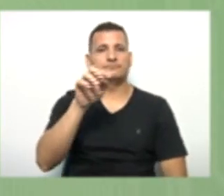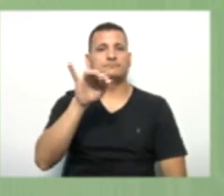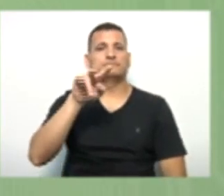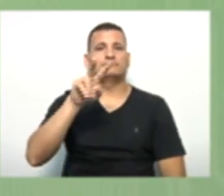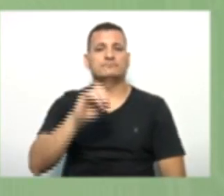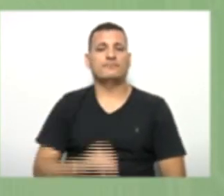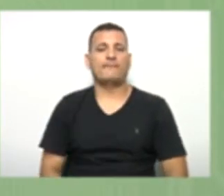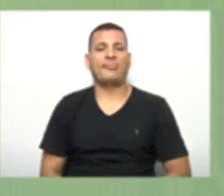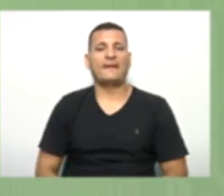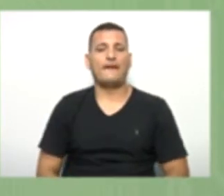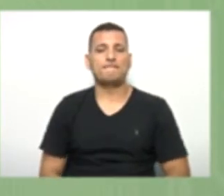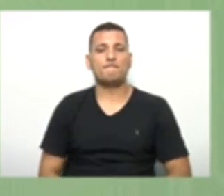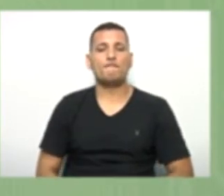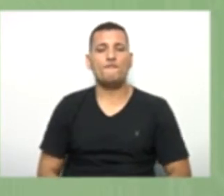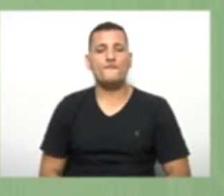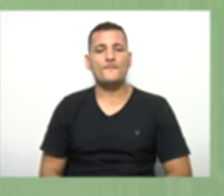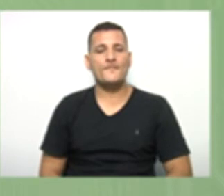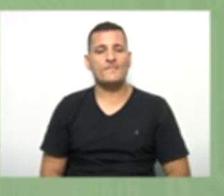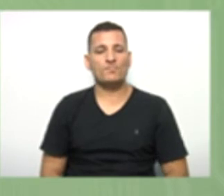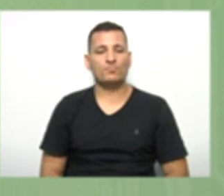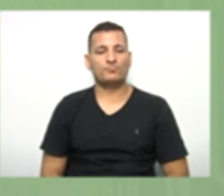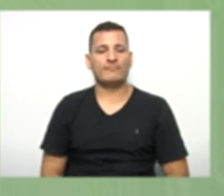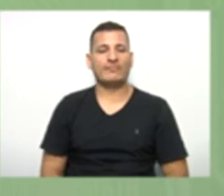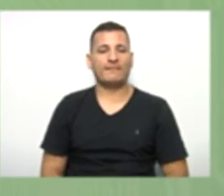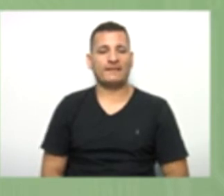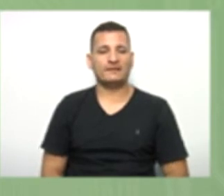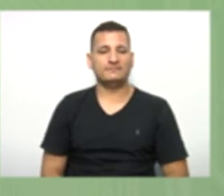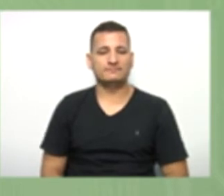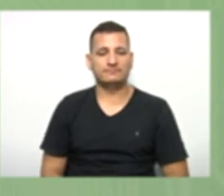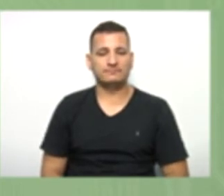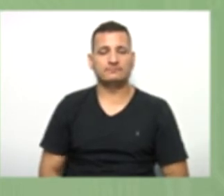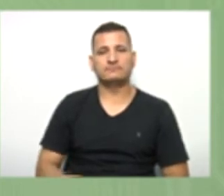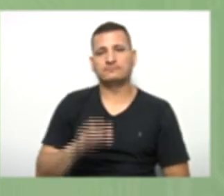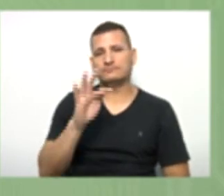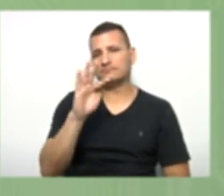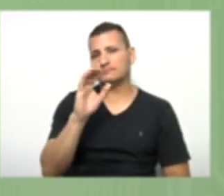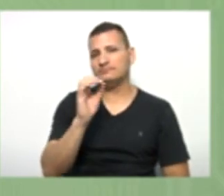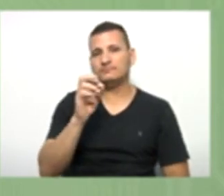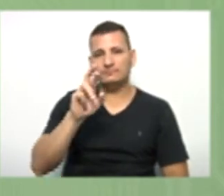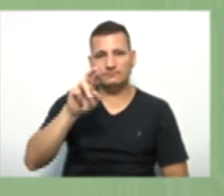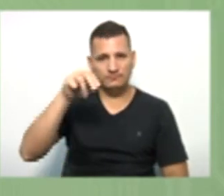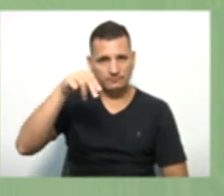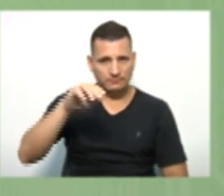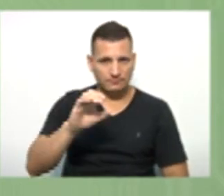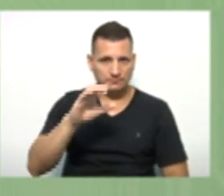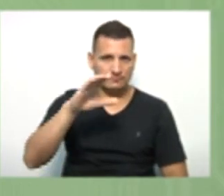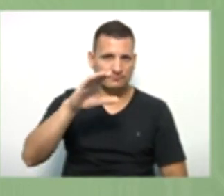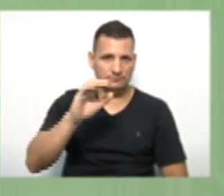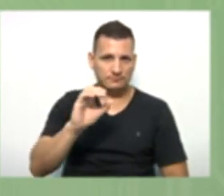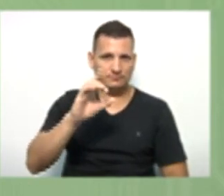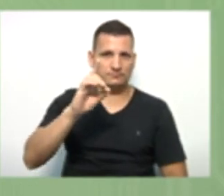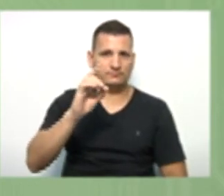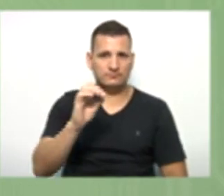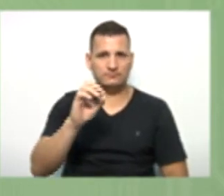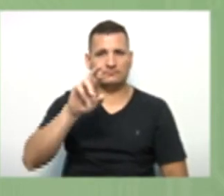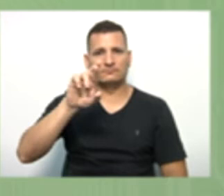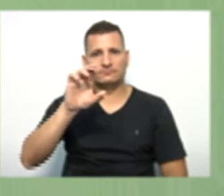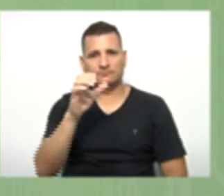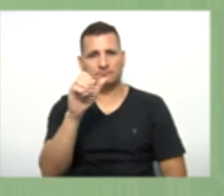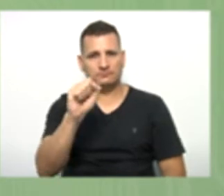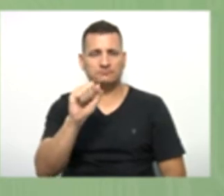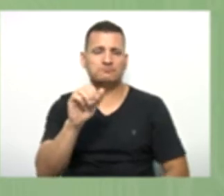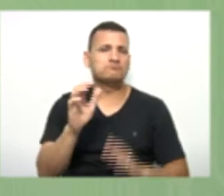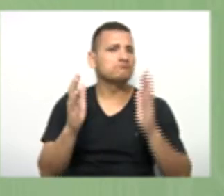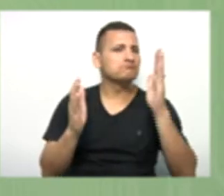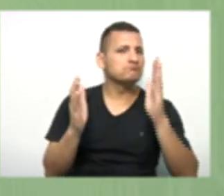Muito bem, parabéns para vocês. Continuando aqui, fornecedores. Então, a conta fornecedores era uma conta do ativo